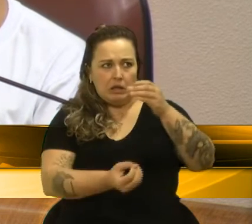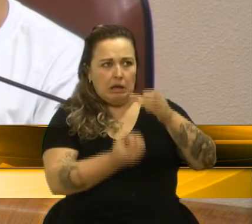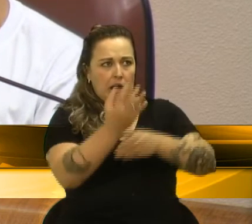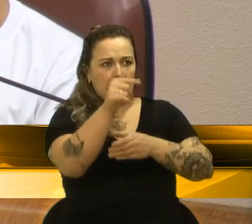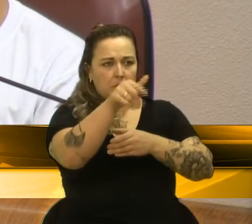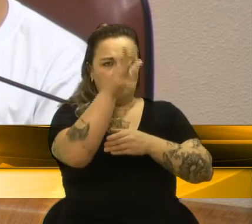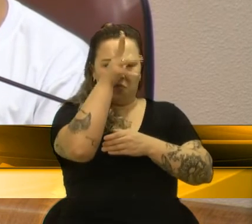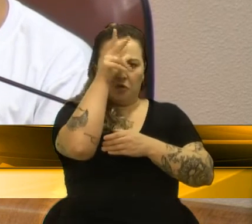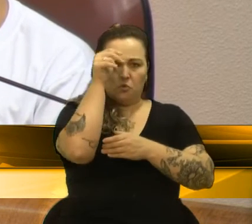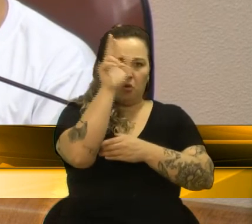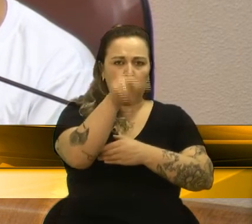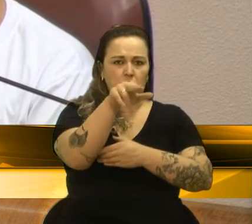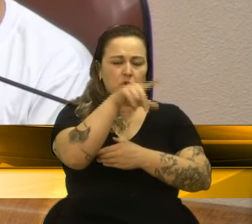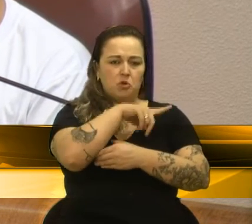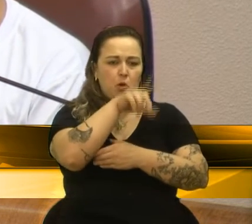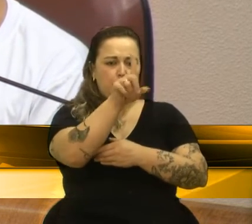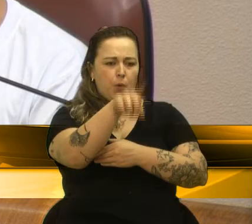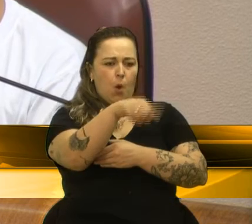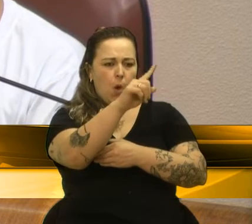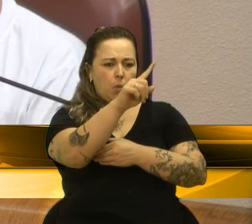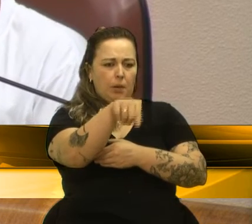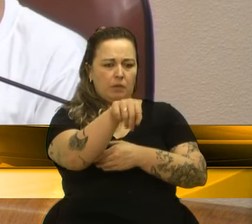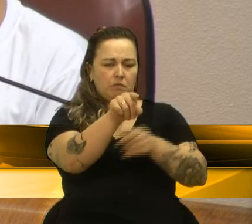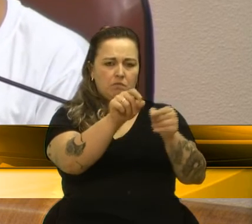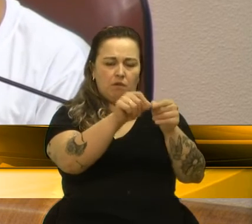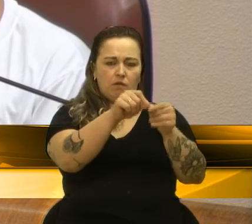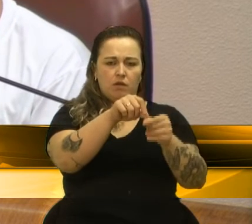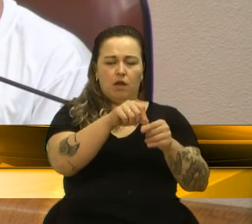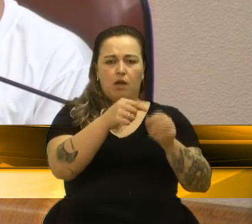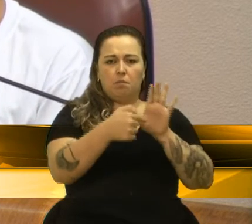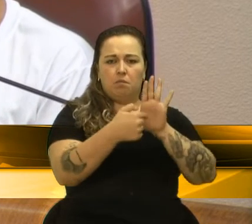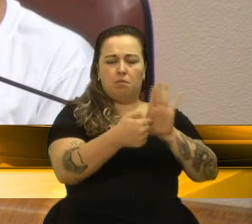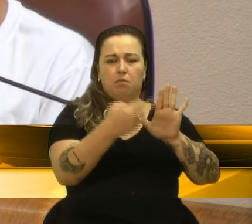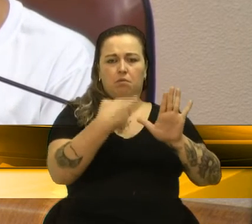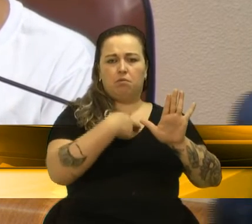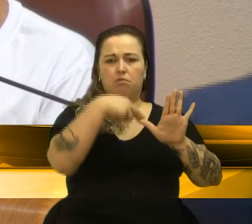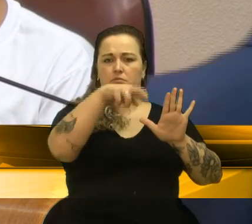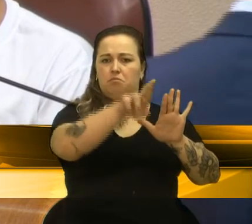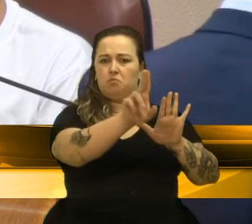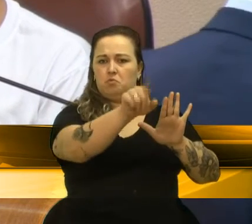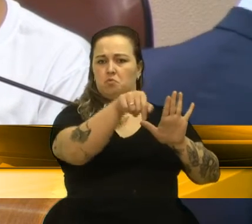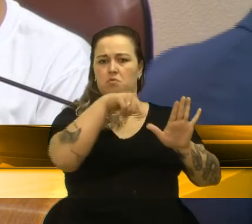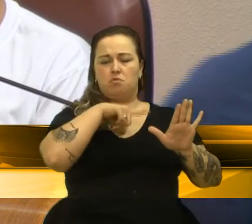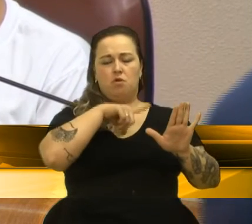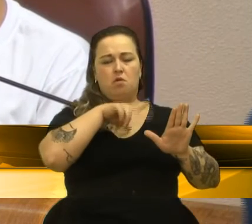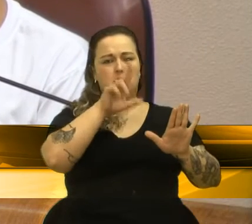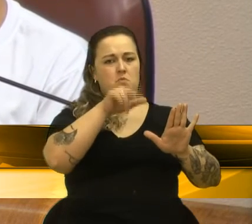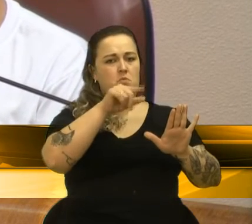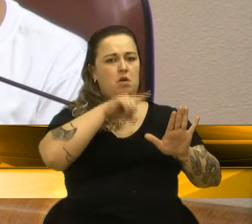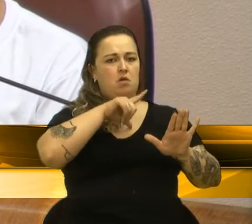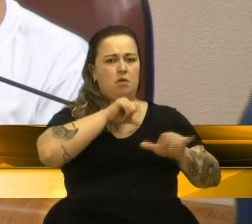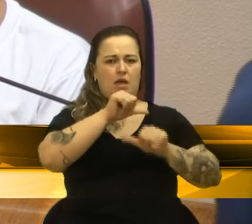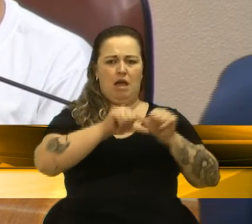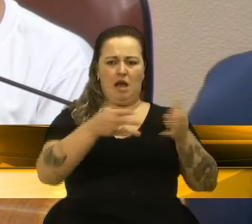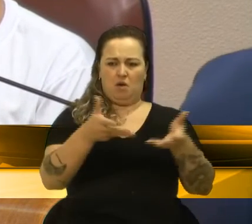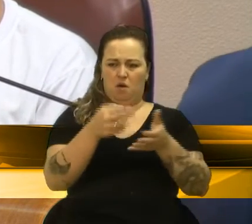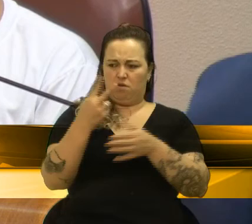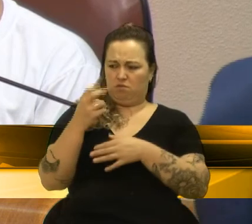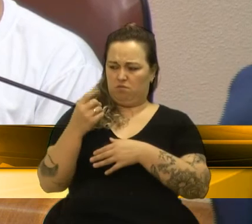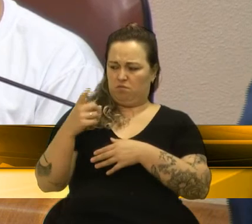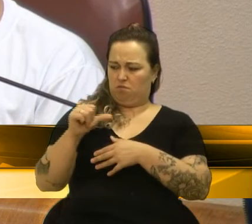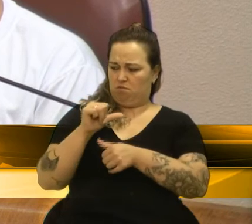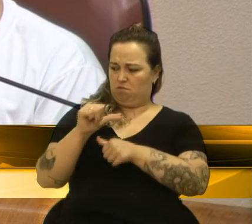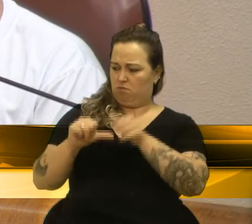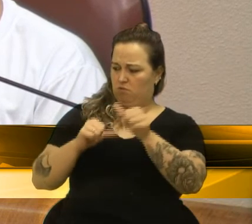embaraço para a realização da referida manifestação religiosa. Tal situação veio a mudar agora, em 2019,